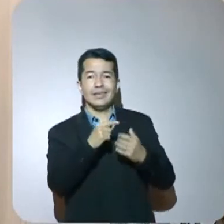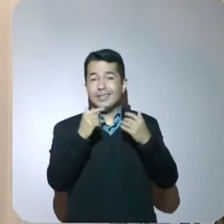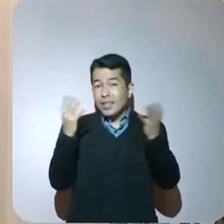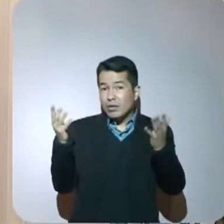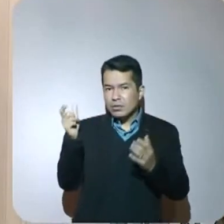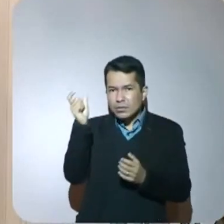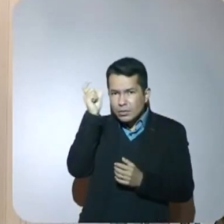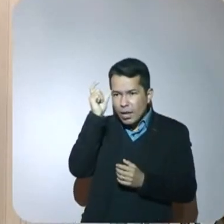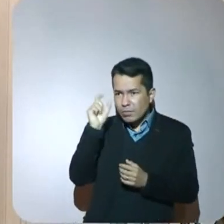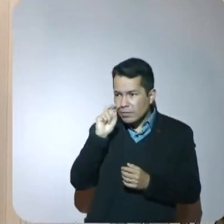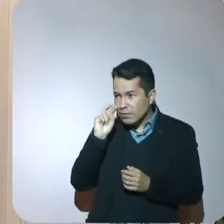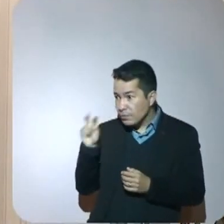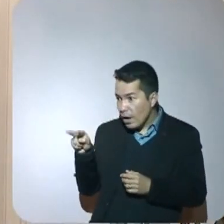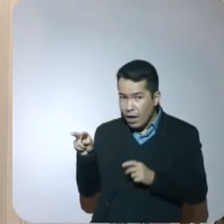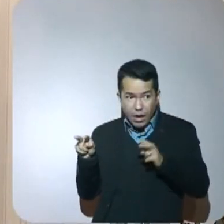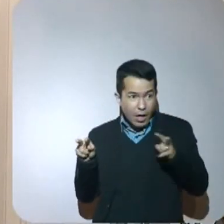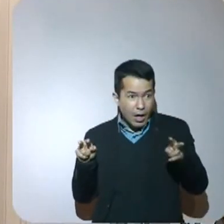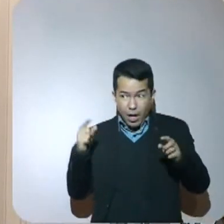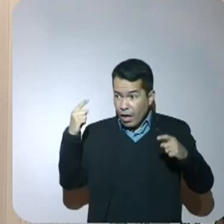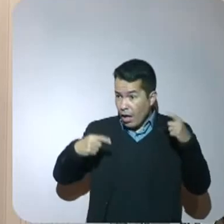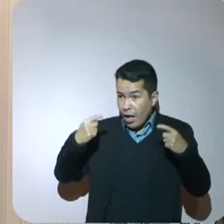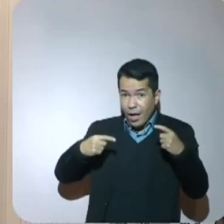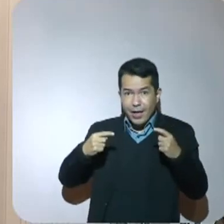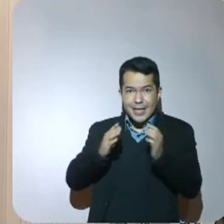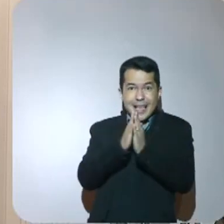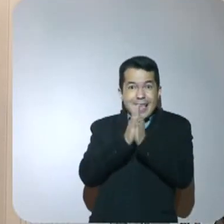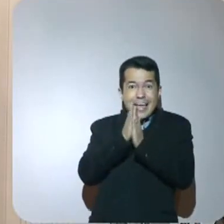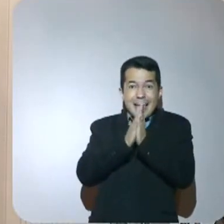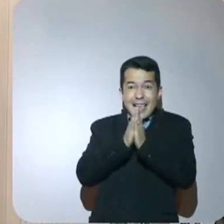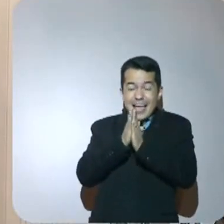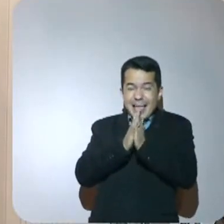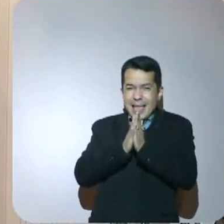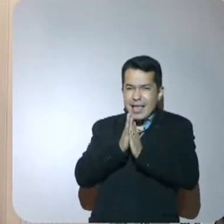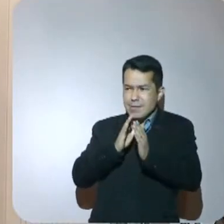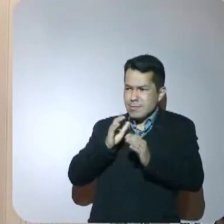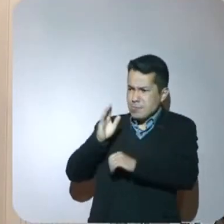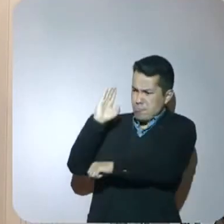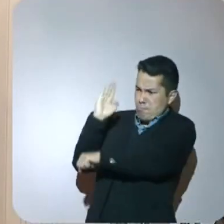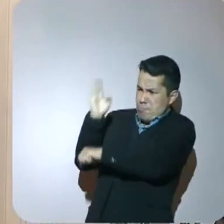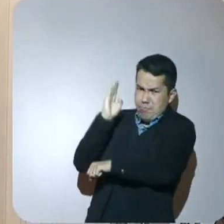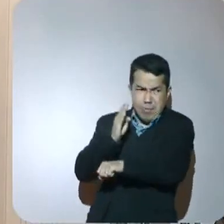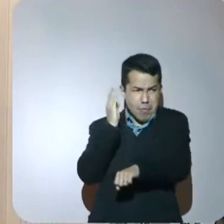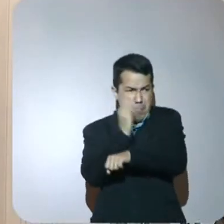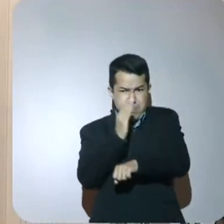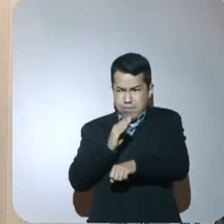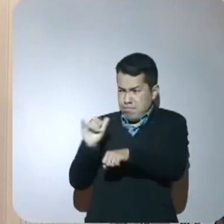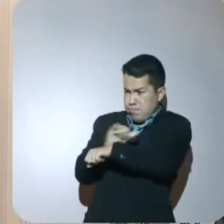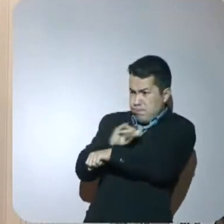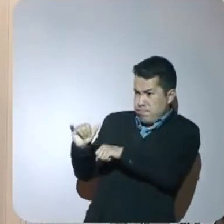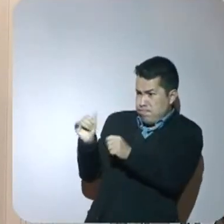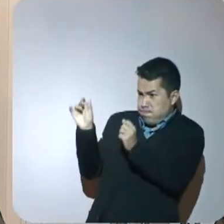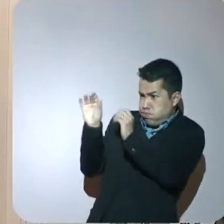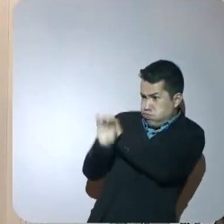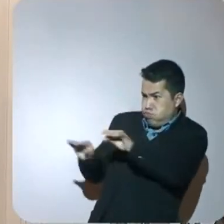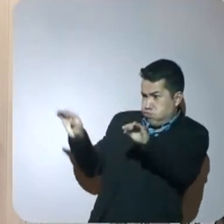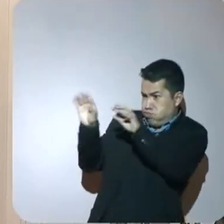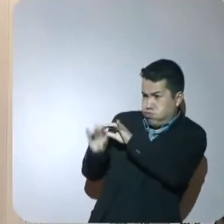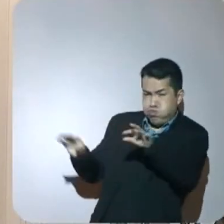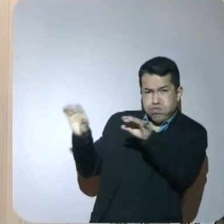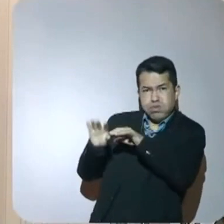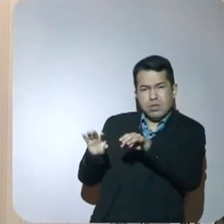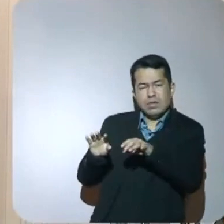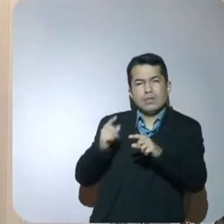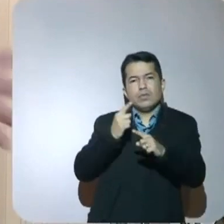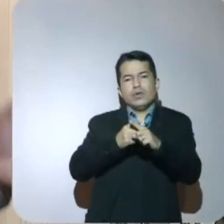colocou no meio da igreja de Jerusalém, uma igreja poderosa, operosa, milagres acontecendo,